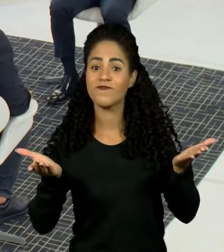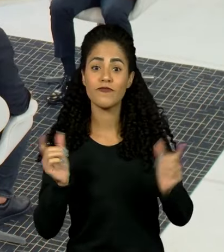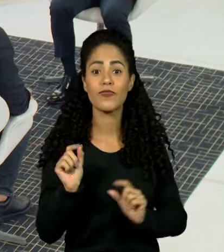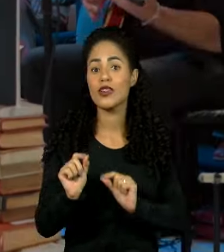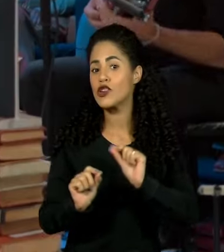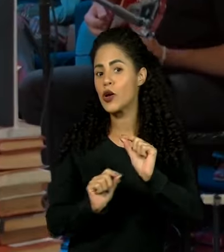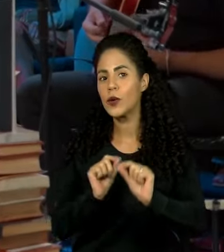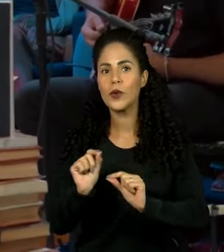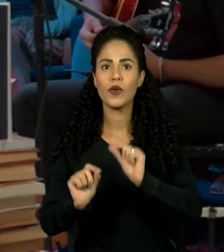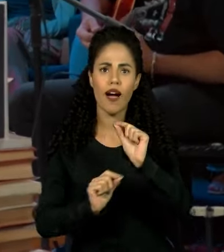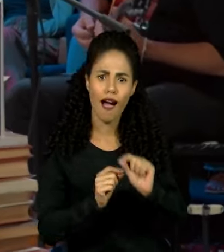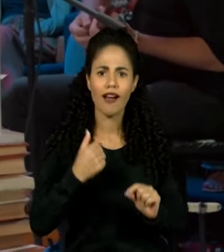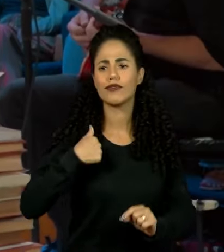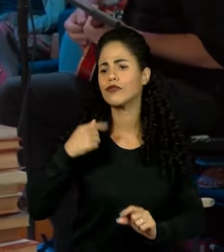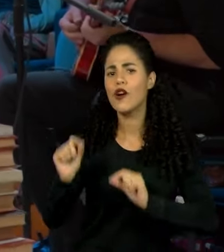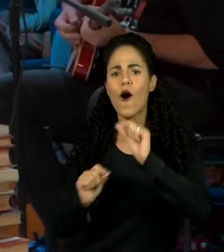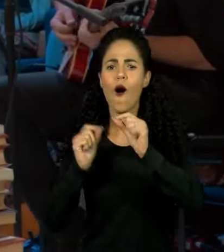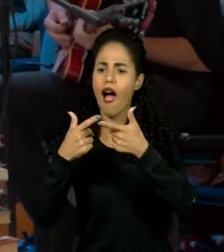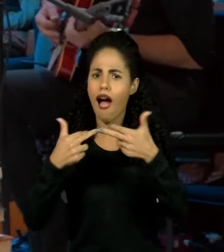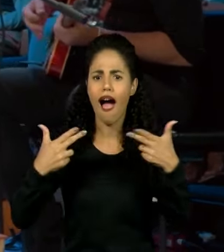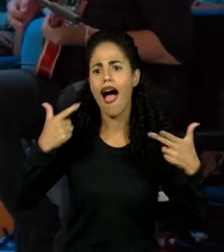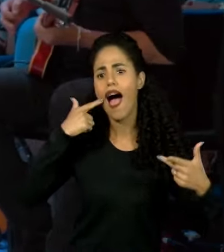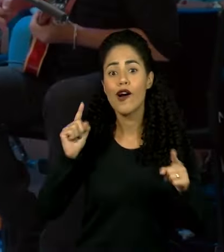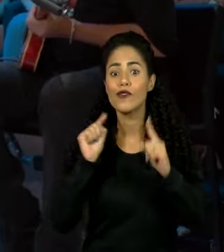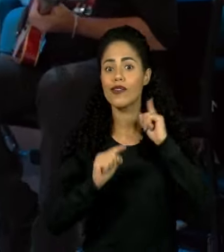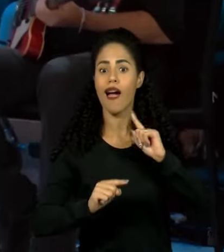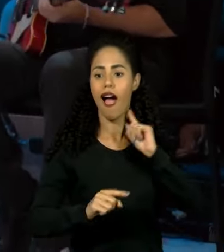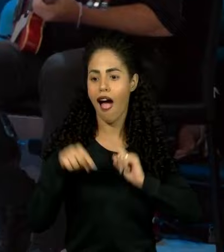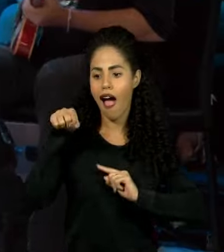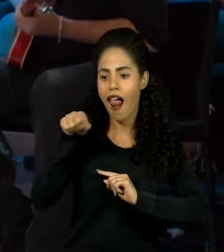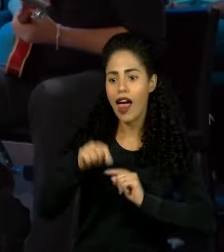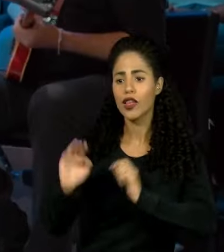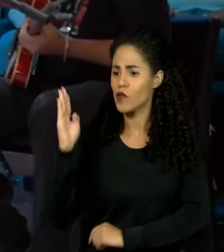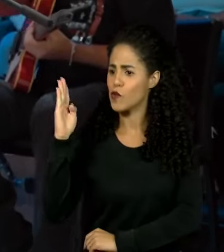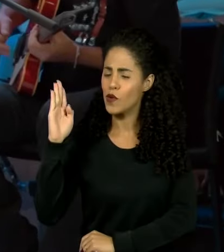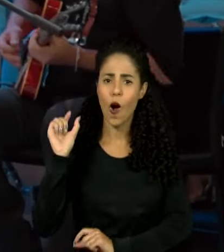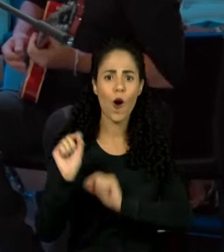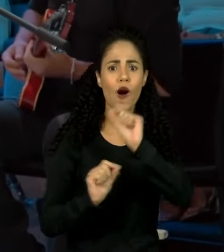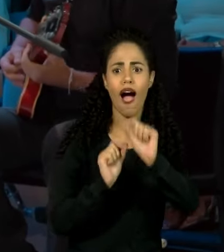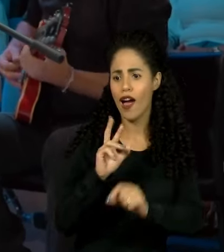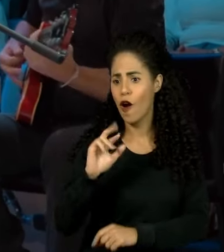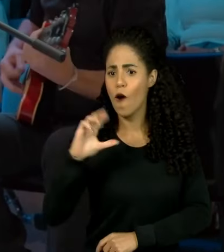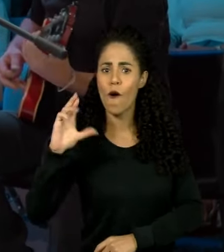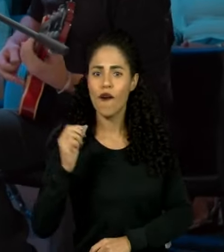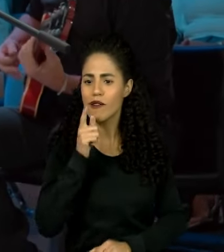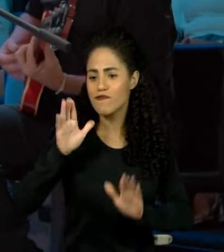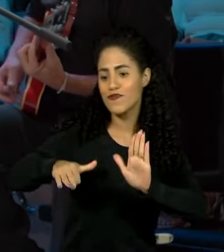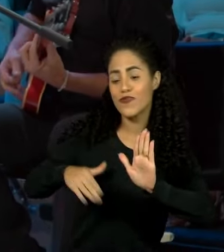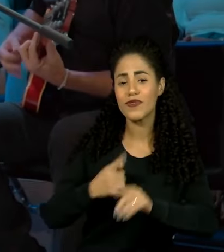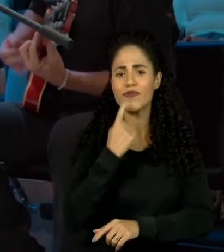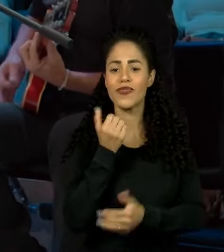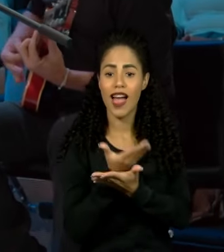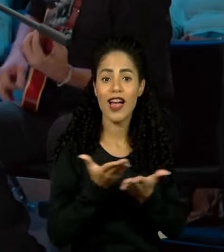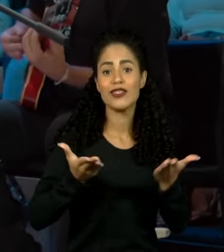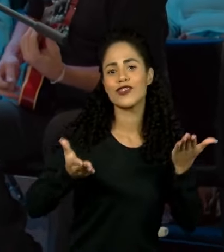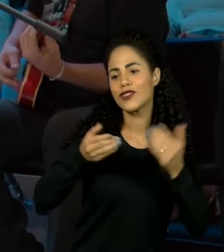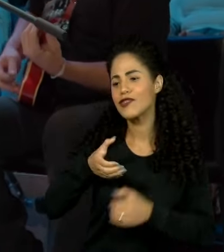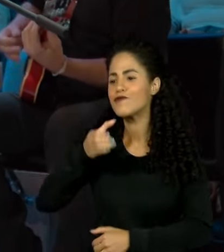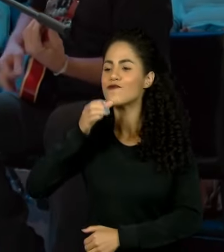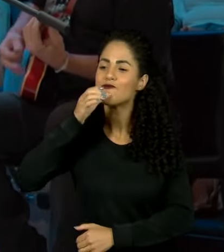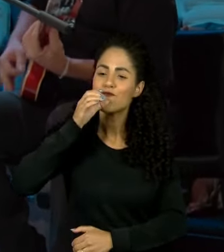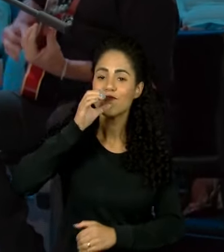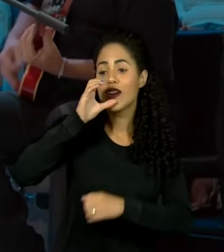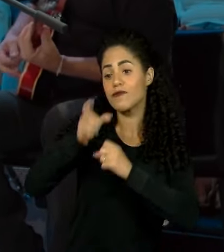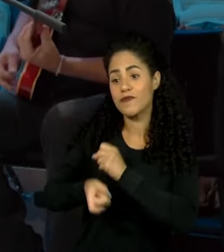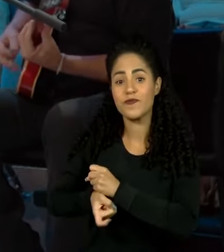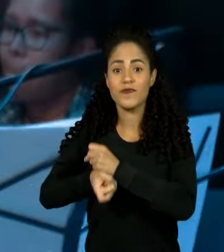igual sem contar com calabo Flamengo Botafogo Urca Praia Vermelha Tom guaraná suco de